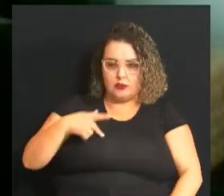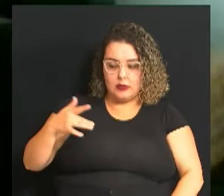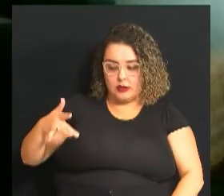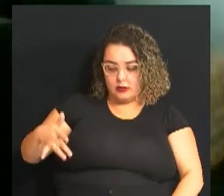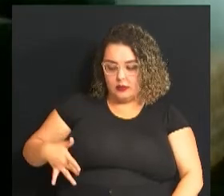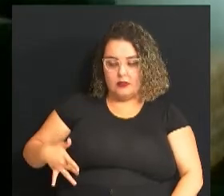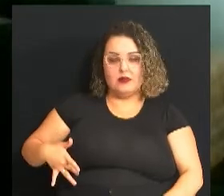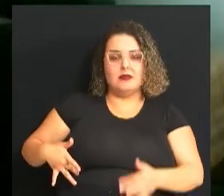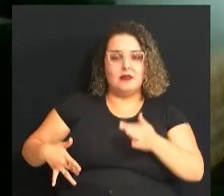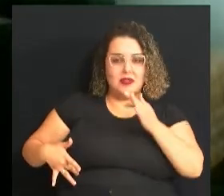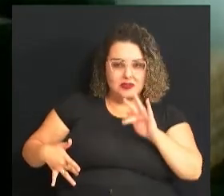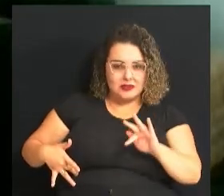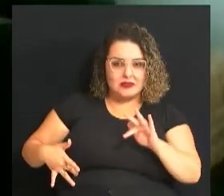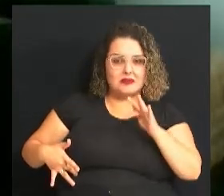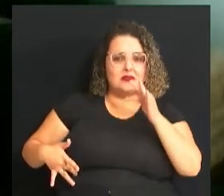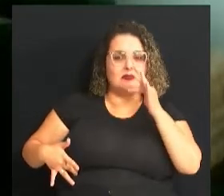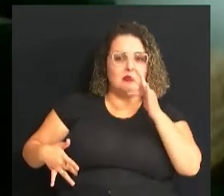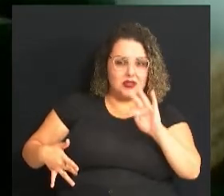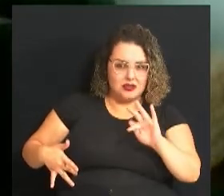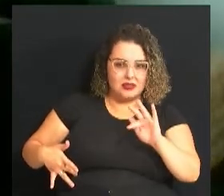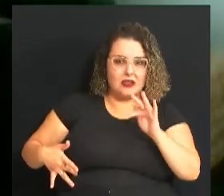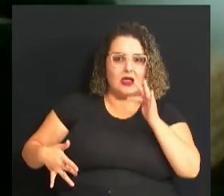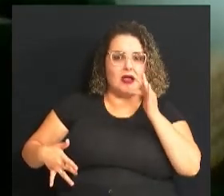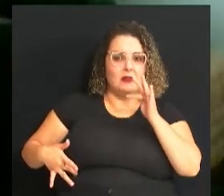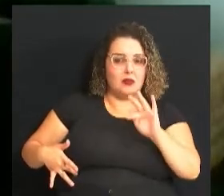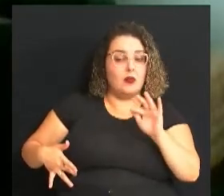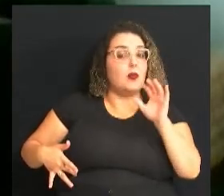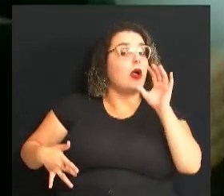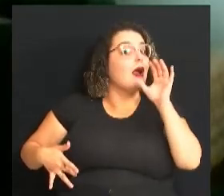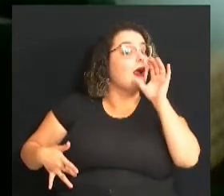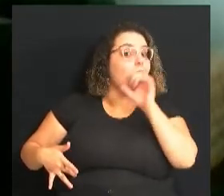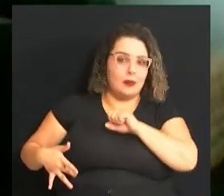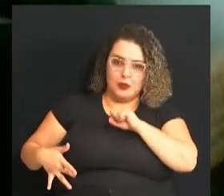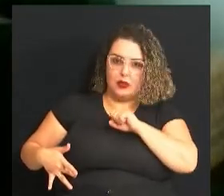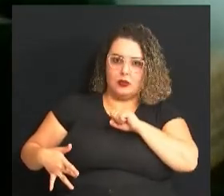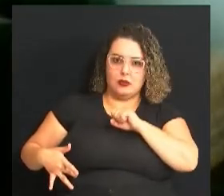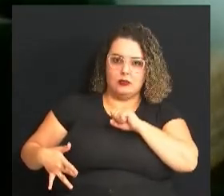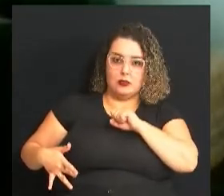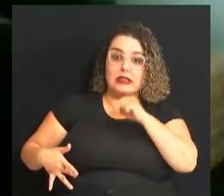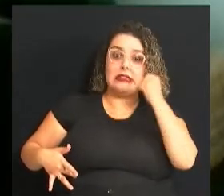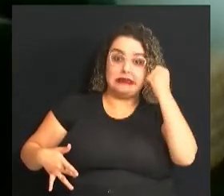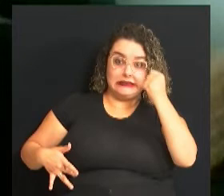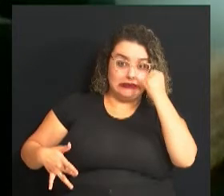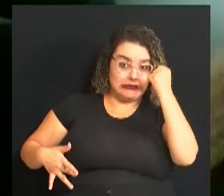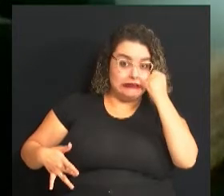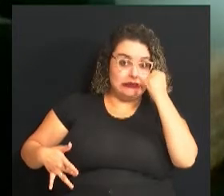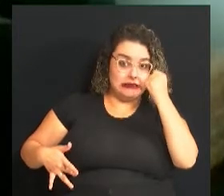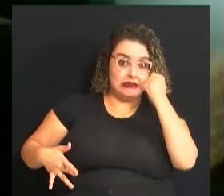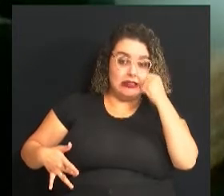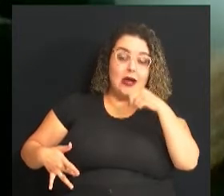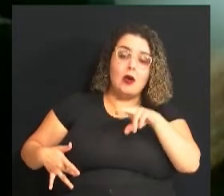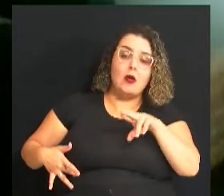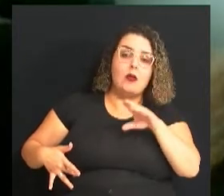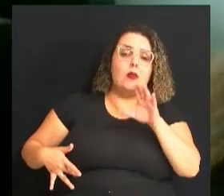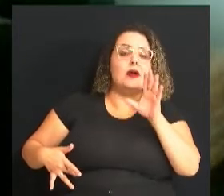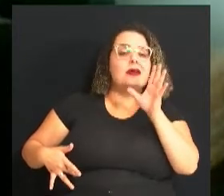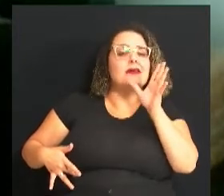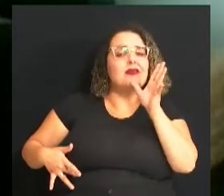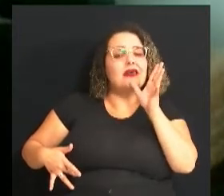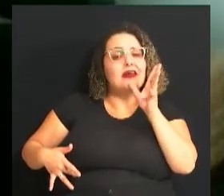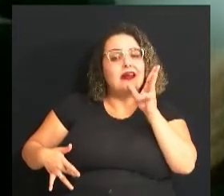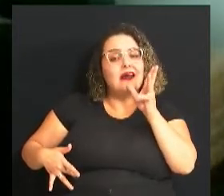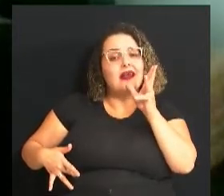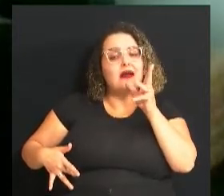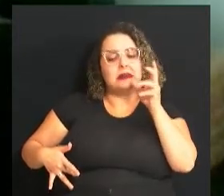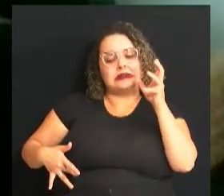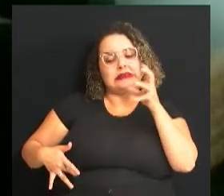lesando o fígado. Isso pode ser rápido e muito grave, ou pode ser lento. Às vezes